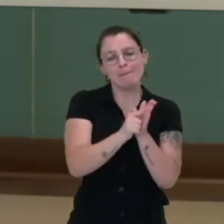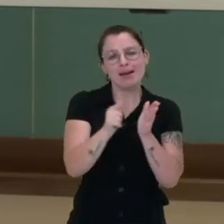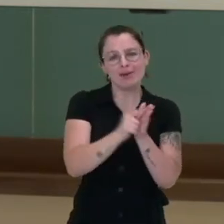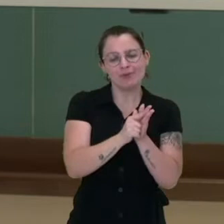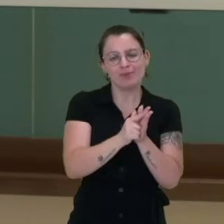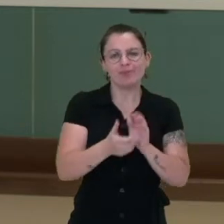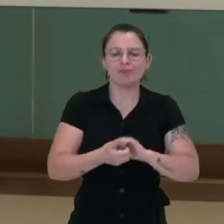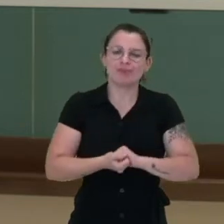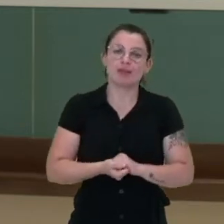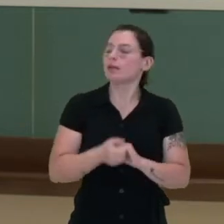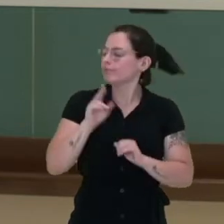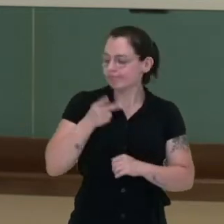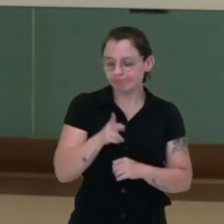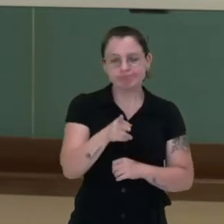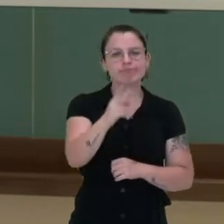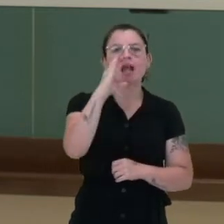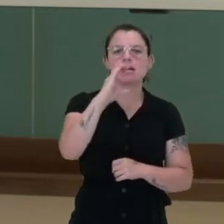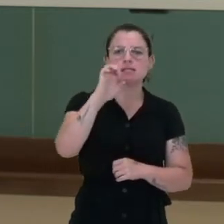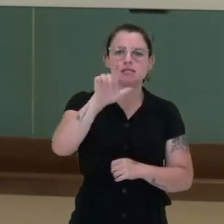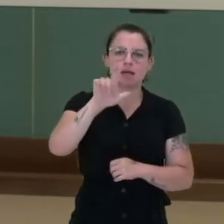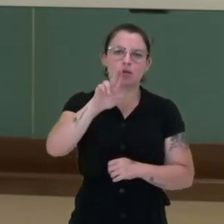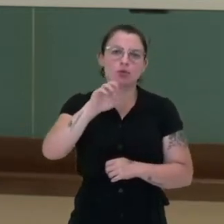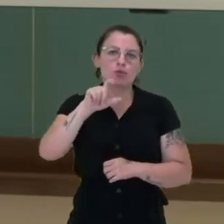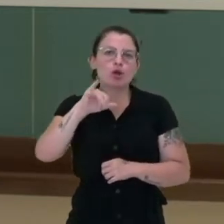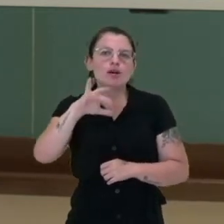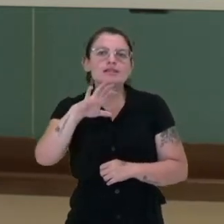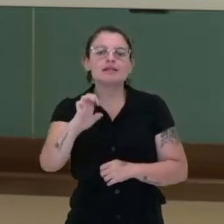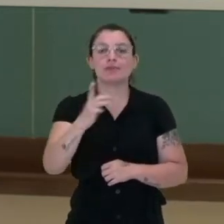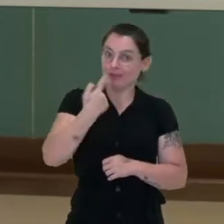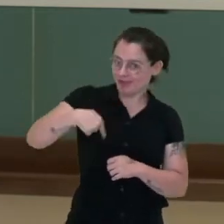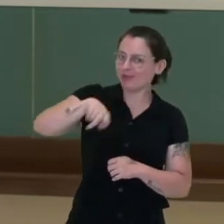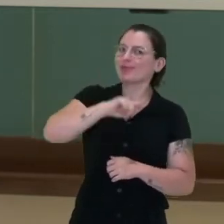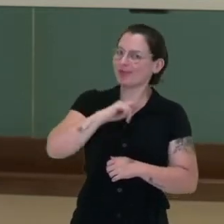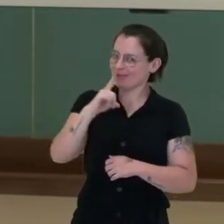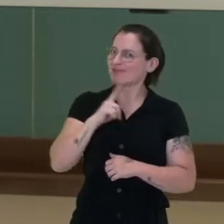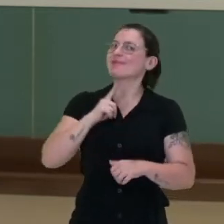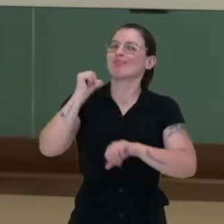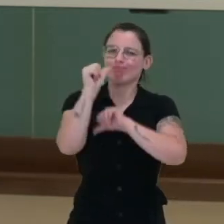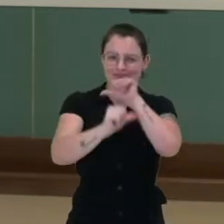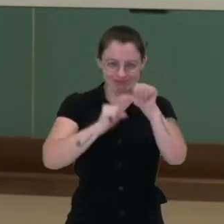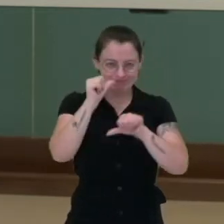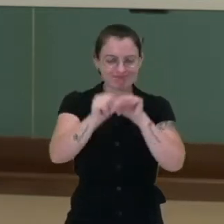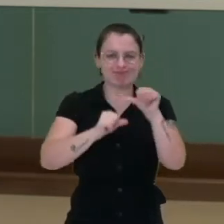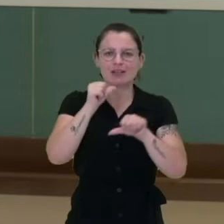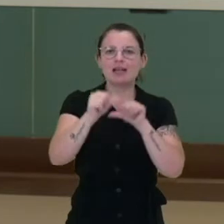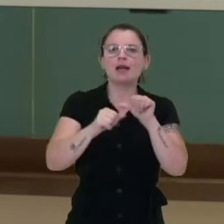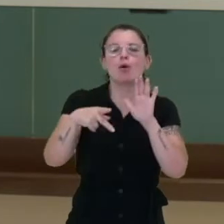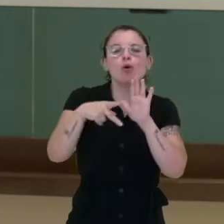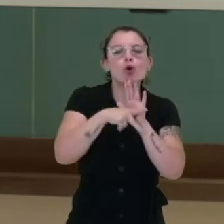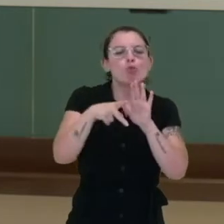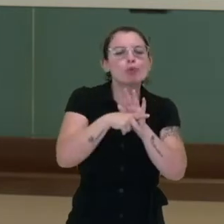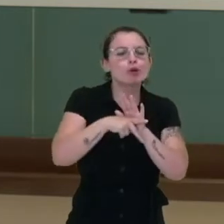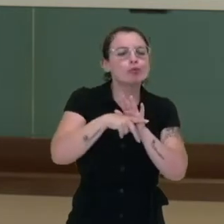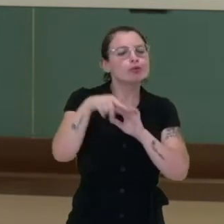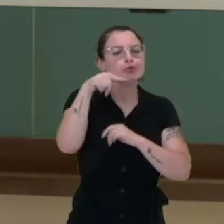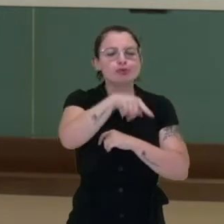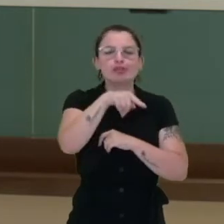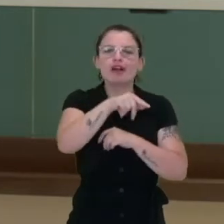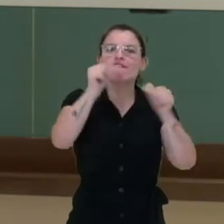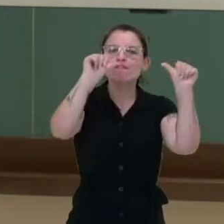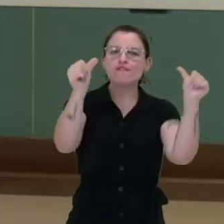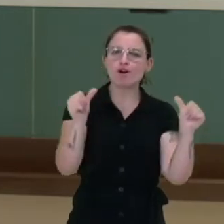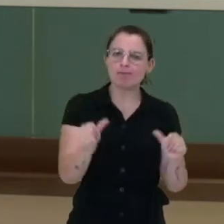sendo celulose. Então nós transformamos o seu formato, o seu